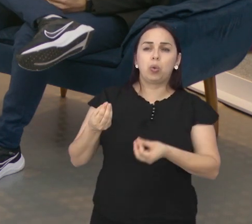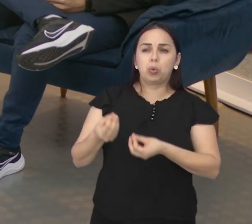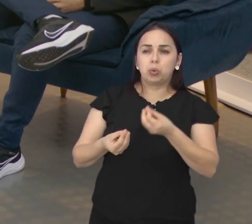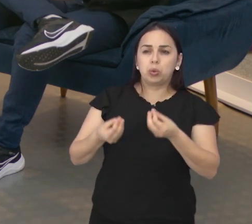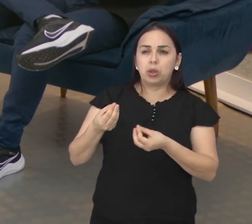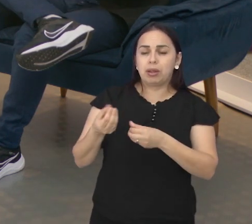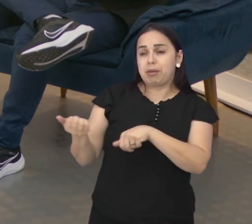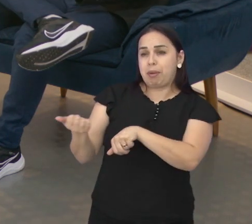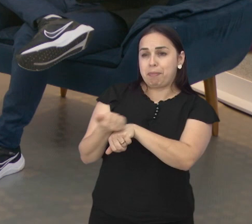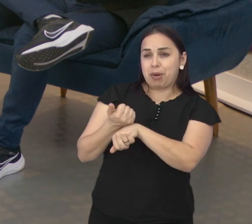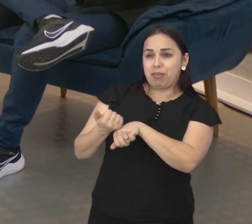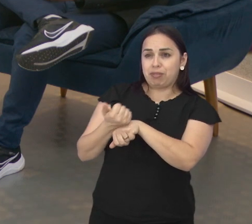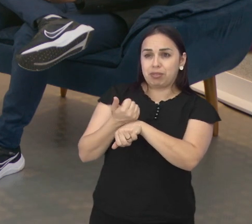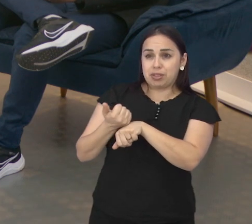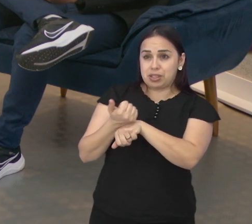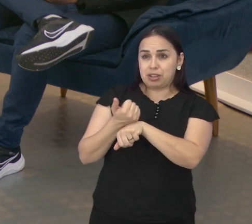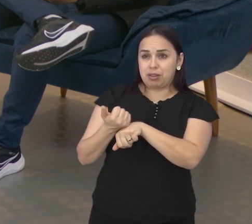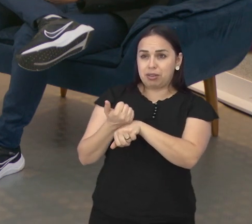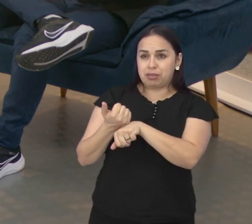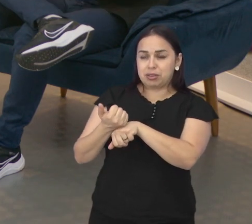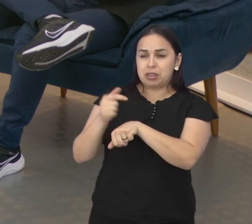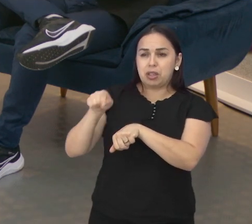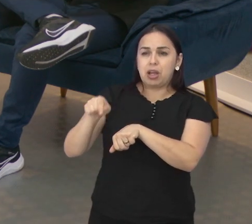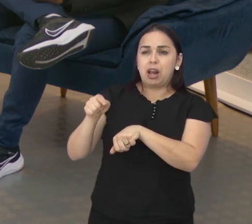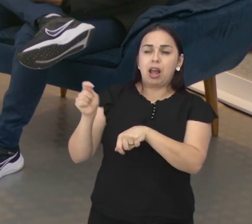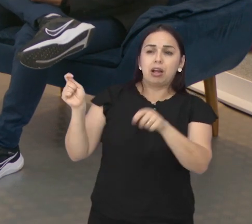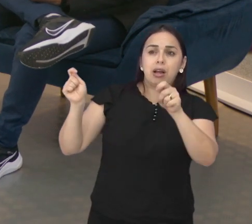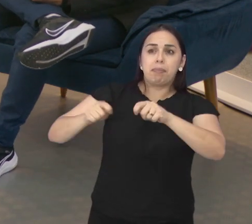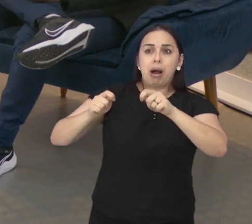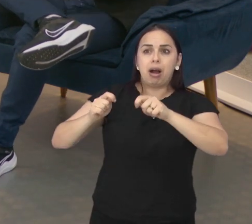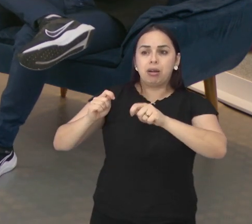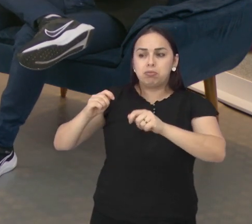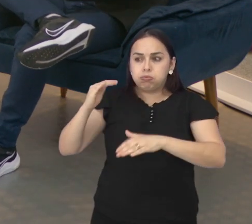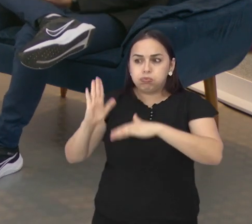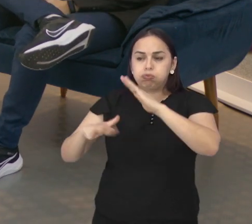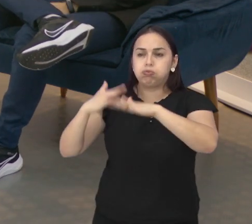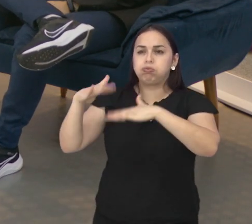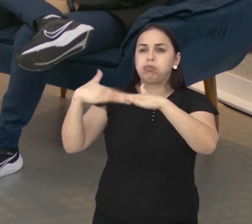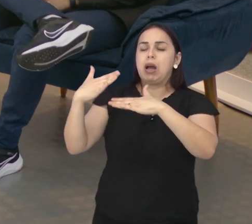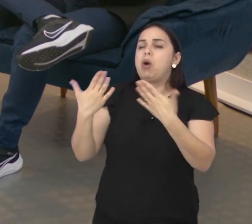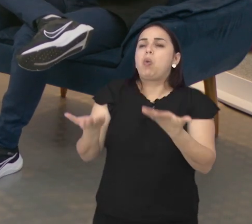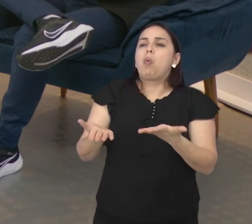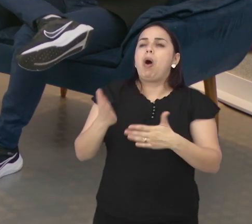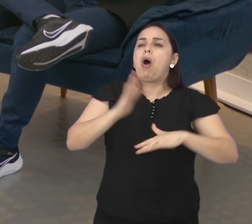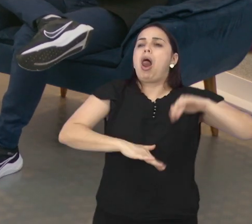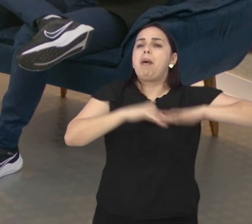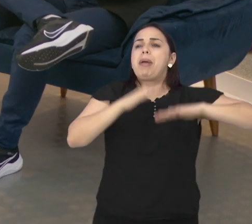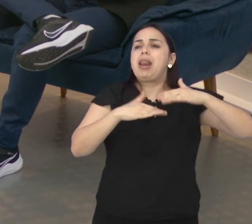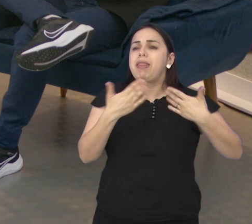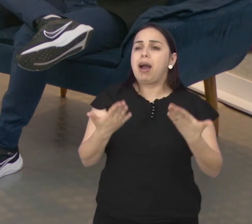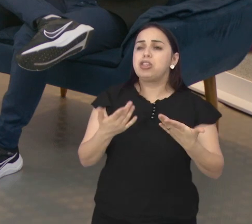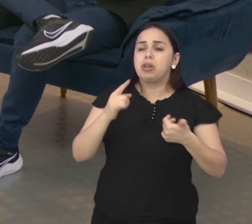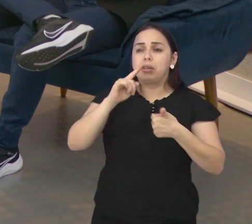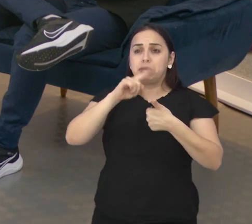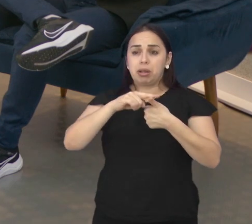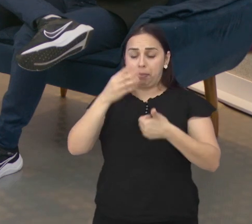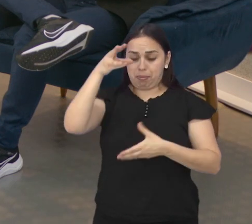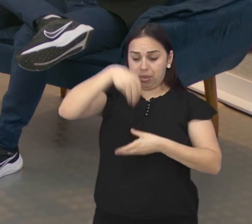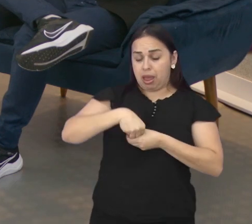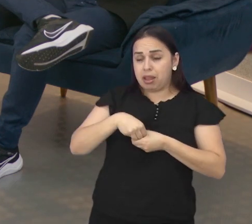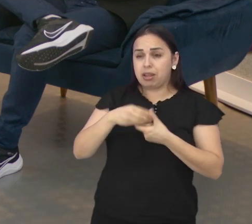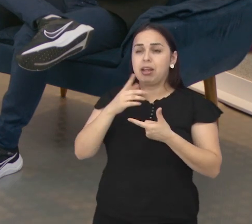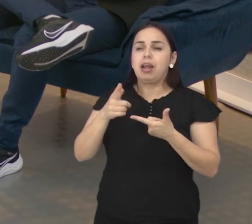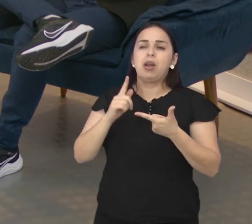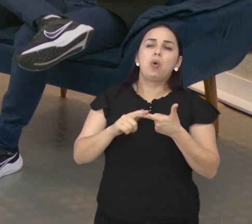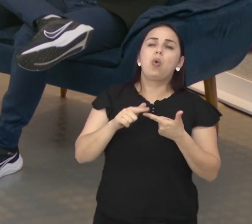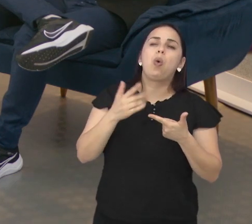lado? Como que o profissional chega a ser um profissional da mecânica? Quais habilidades que ele precisa ter?